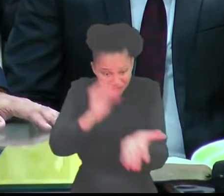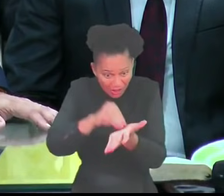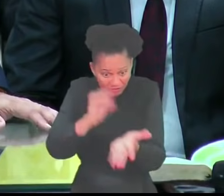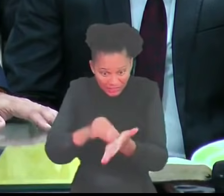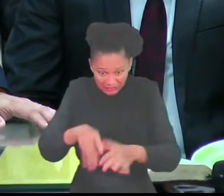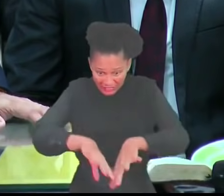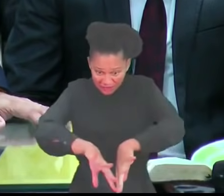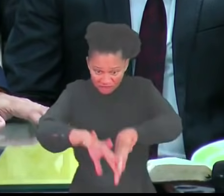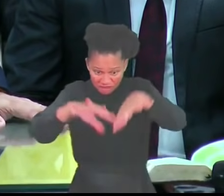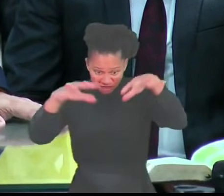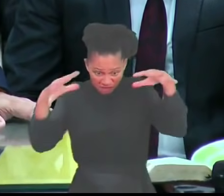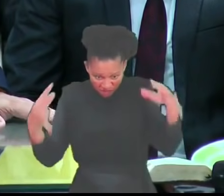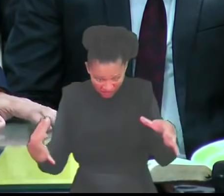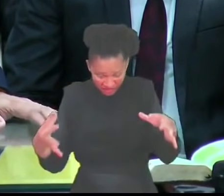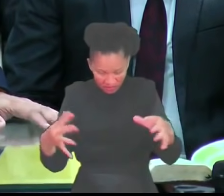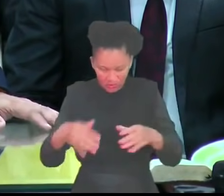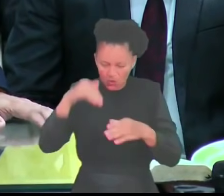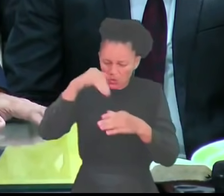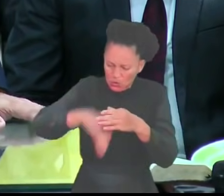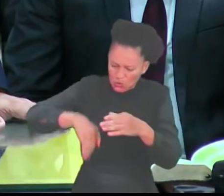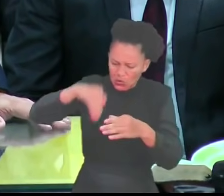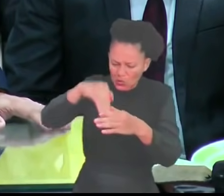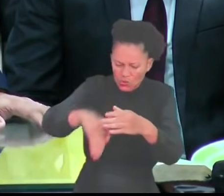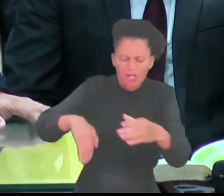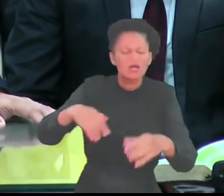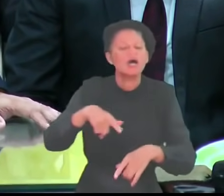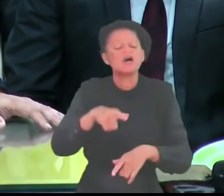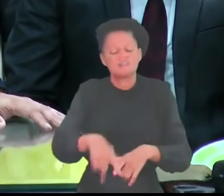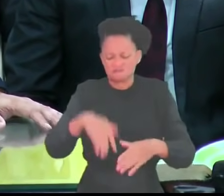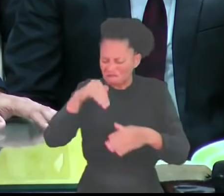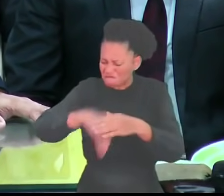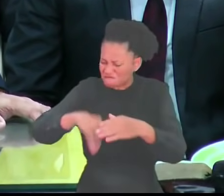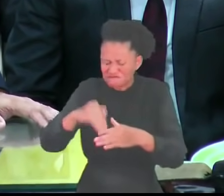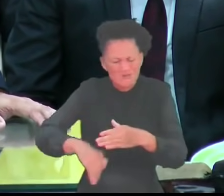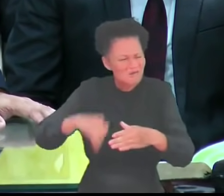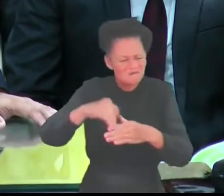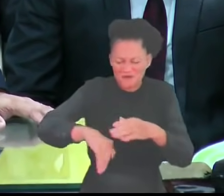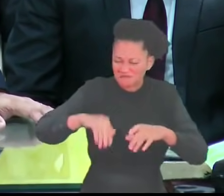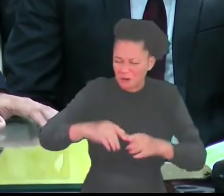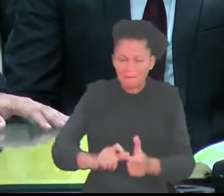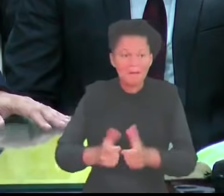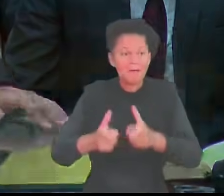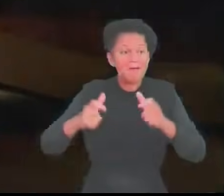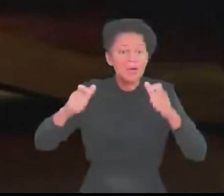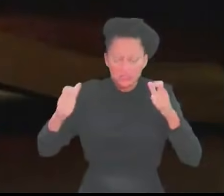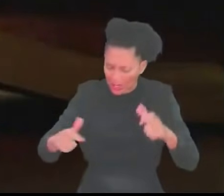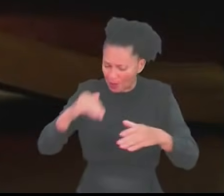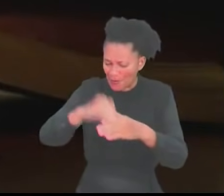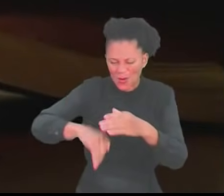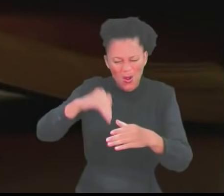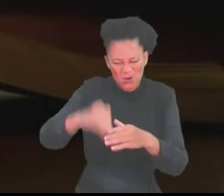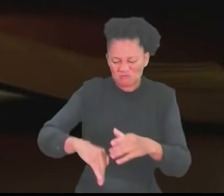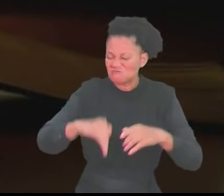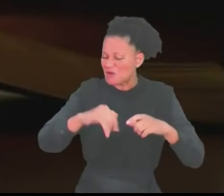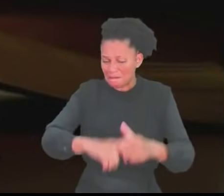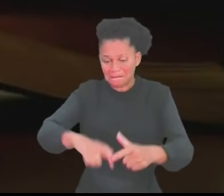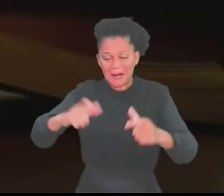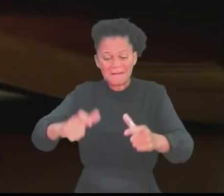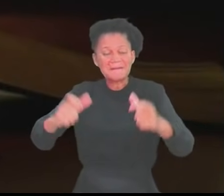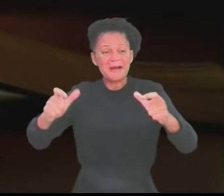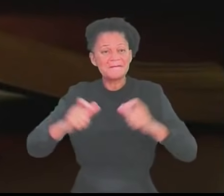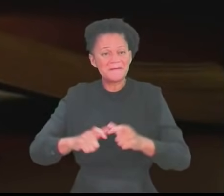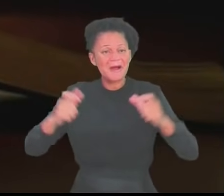meus amados irmãos? Muitas covas. Mais alto. Muitas covas. Mais forte. Muitas